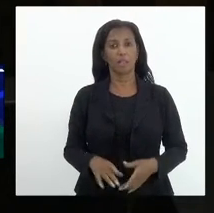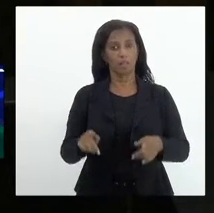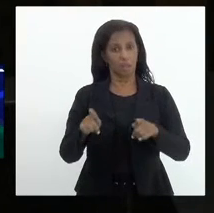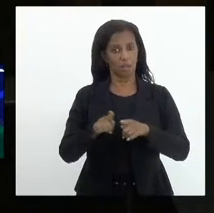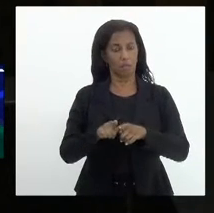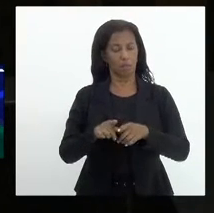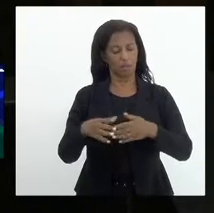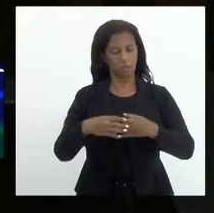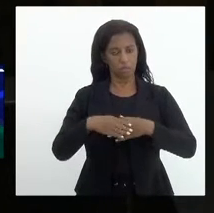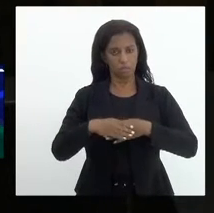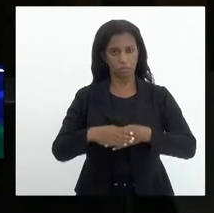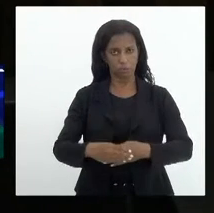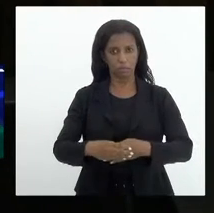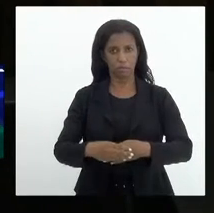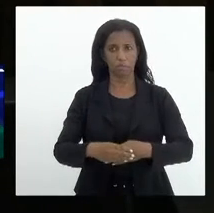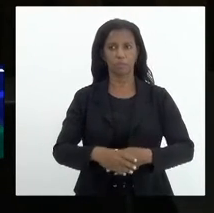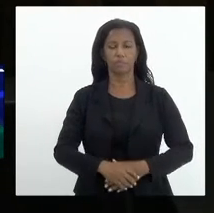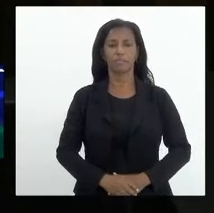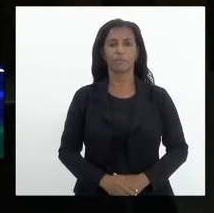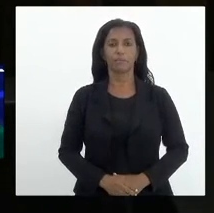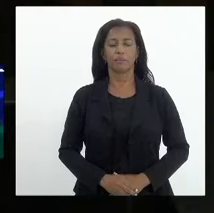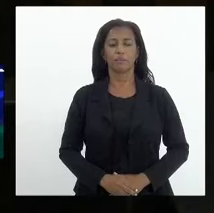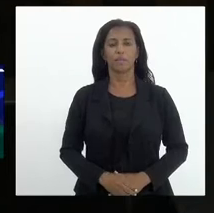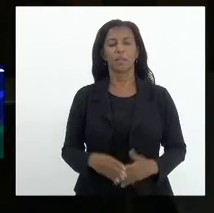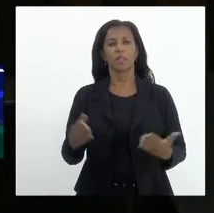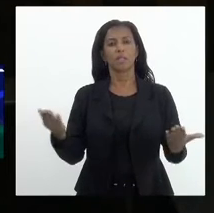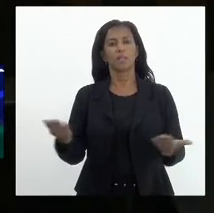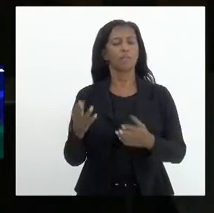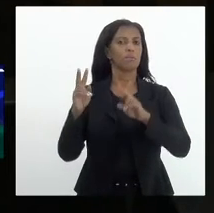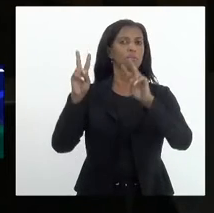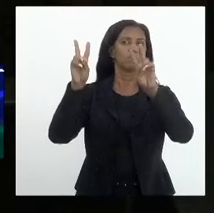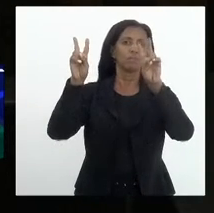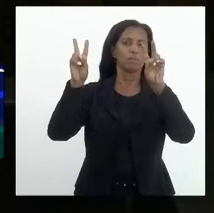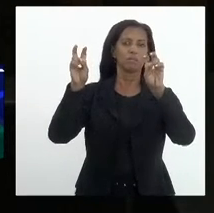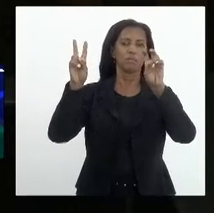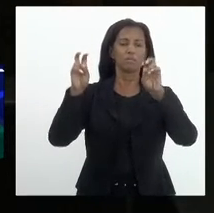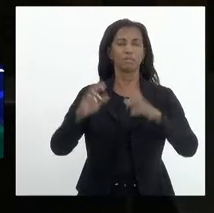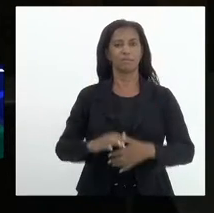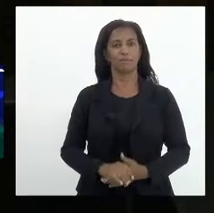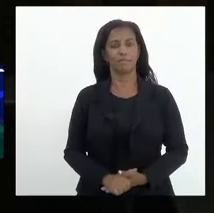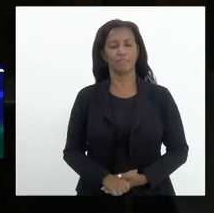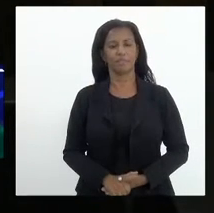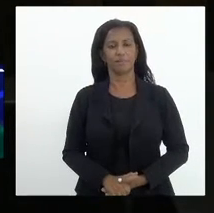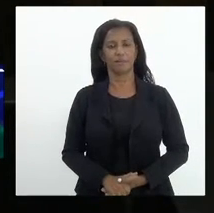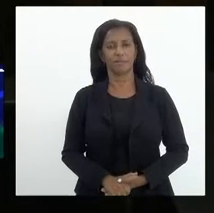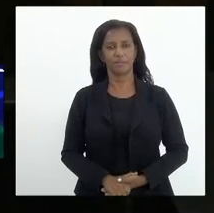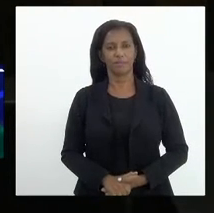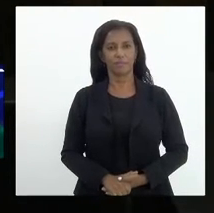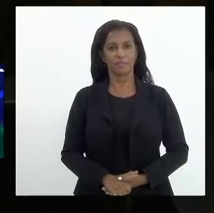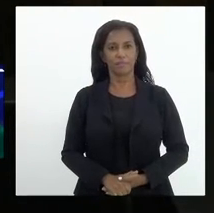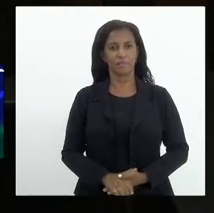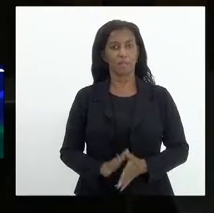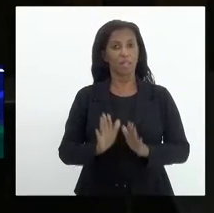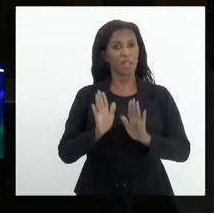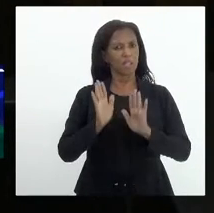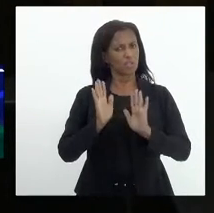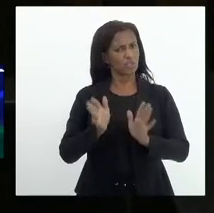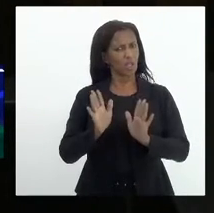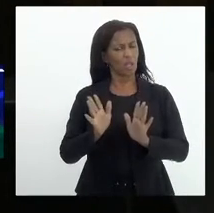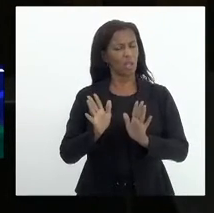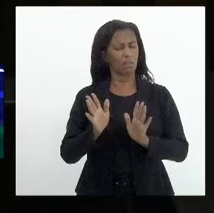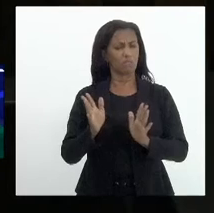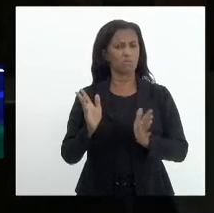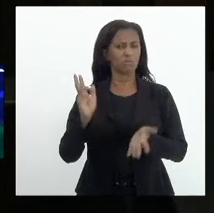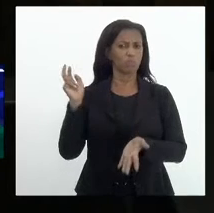nossos cumprimentos. E queria trazer um tema aqui, deputado, que já foi até ventilado